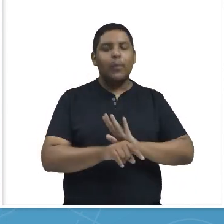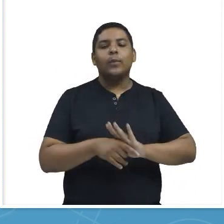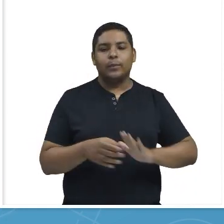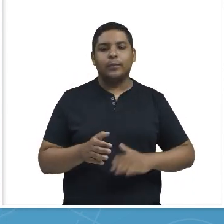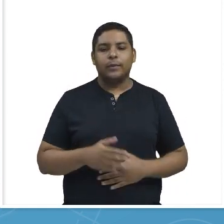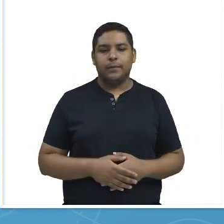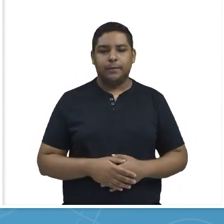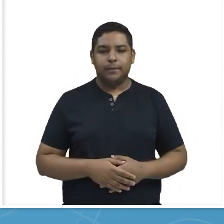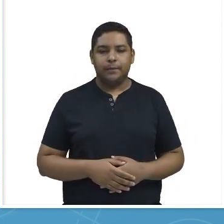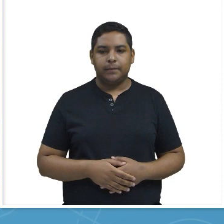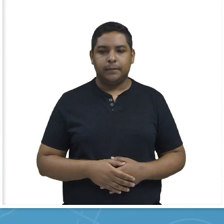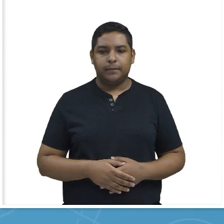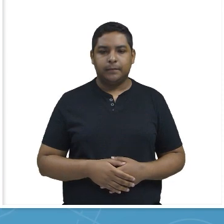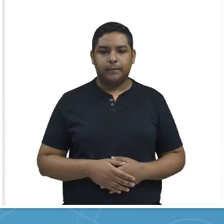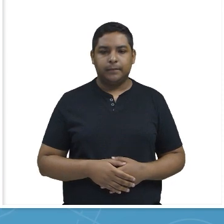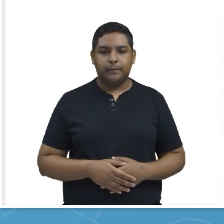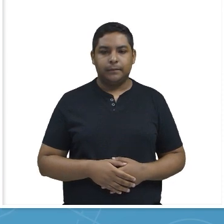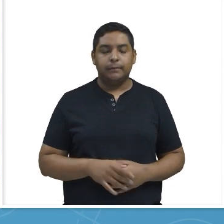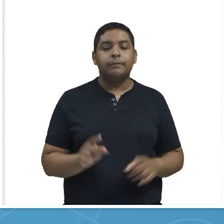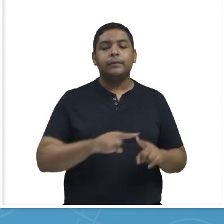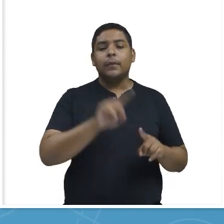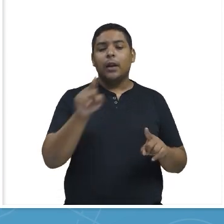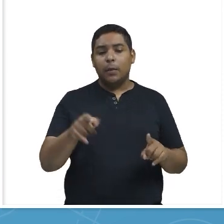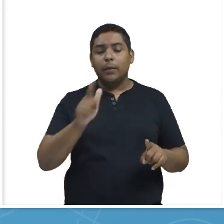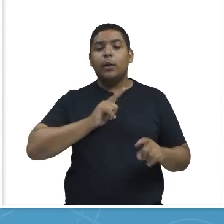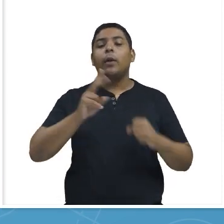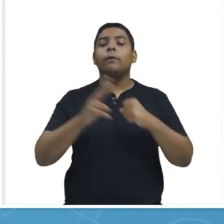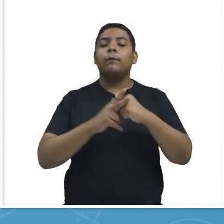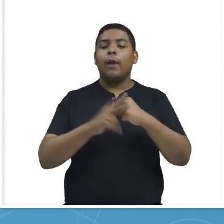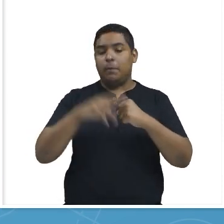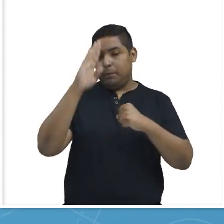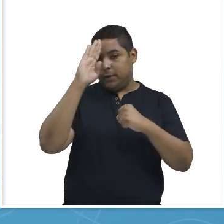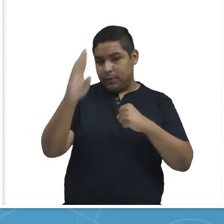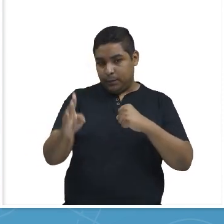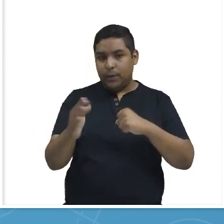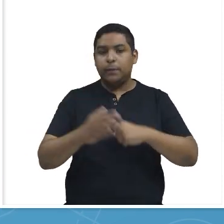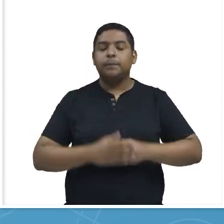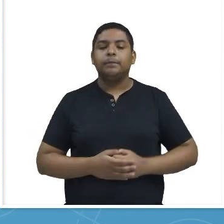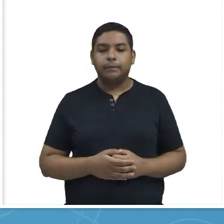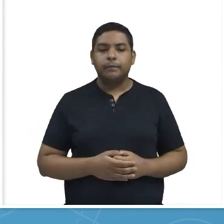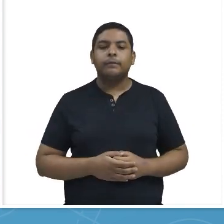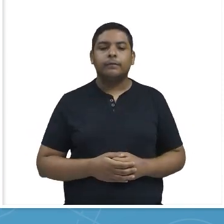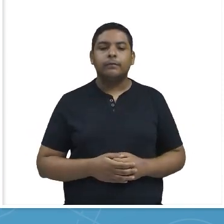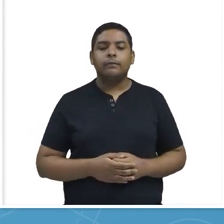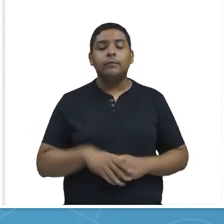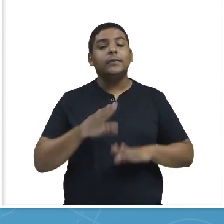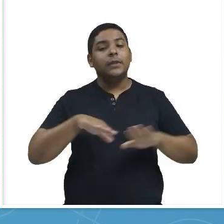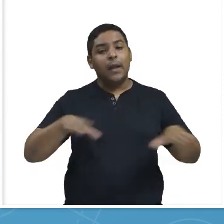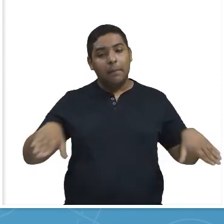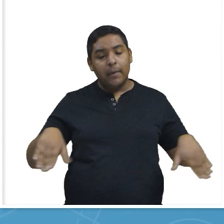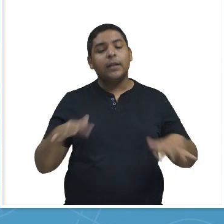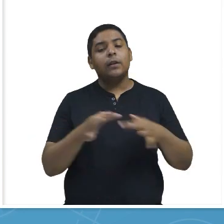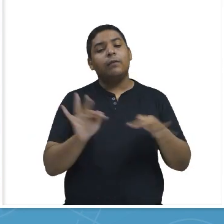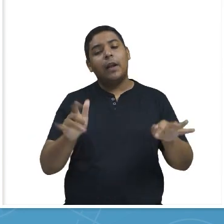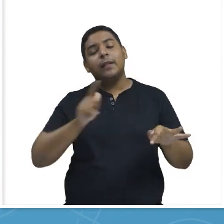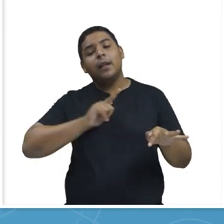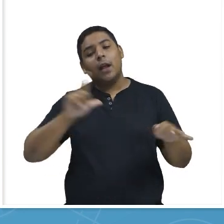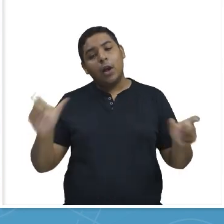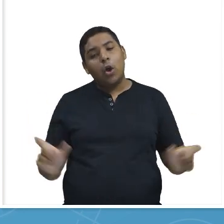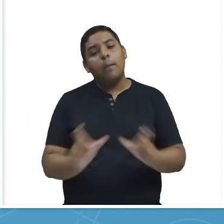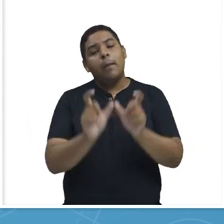interrogativa. Em seguida nós temos o verbo principal e dependendo da sua frase tem complemento ou não,